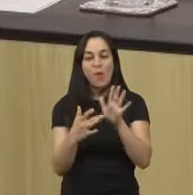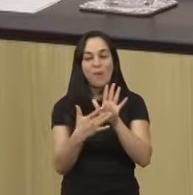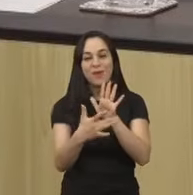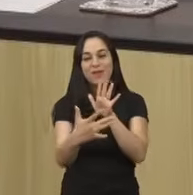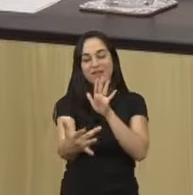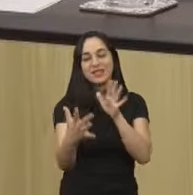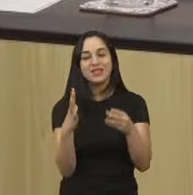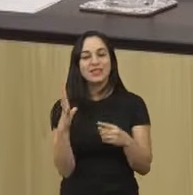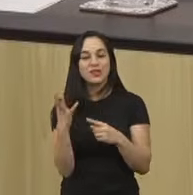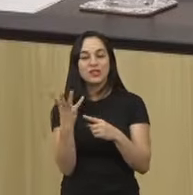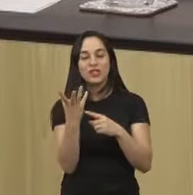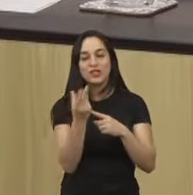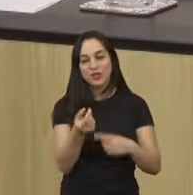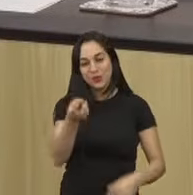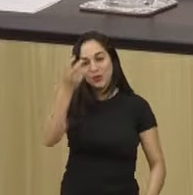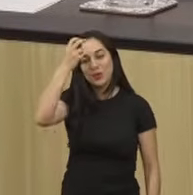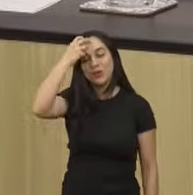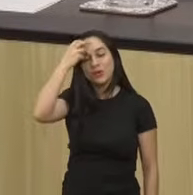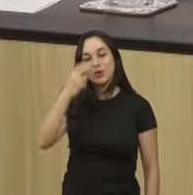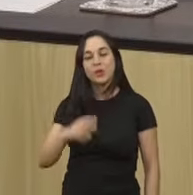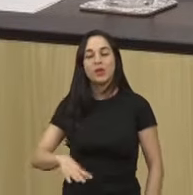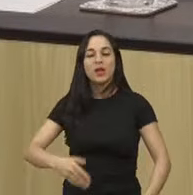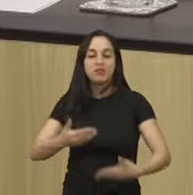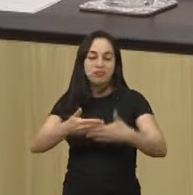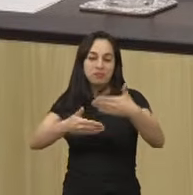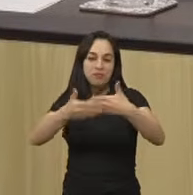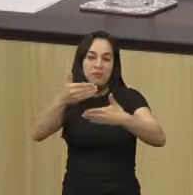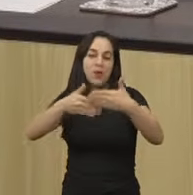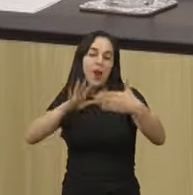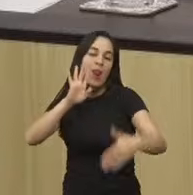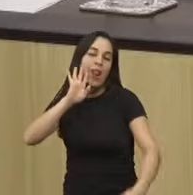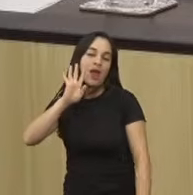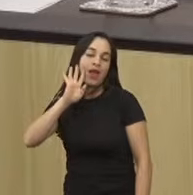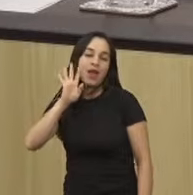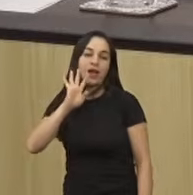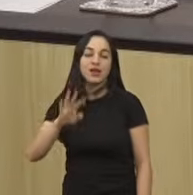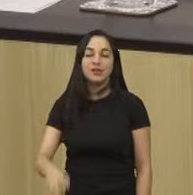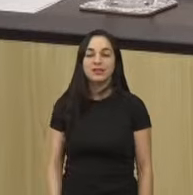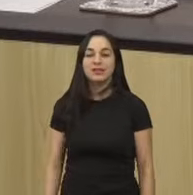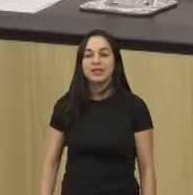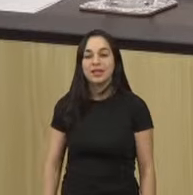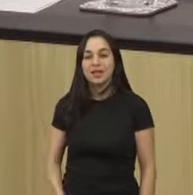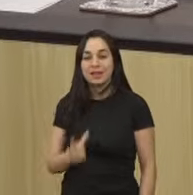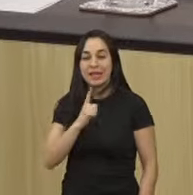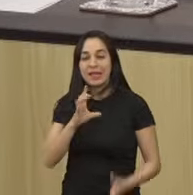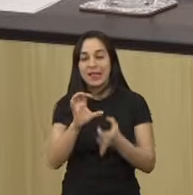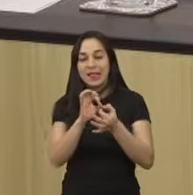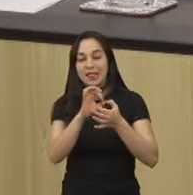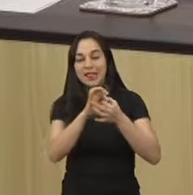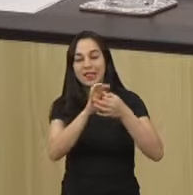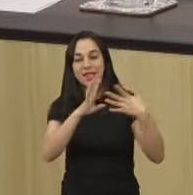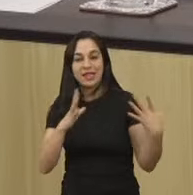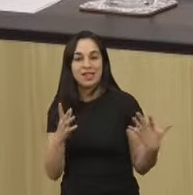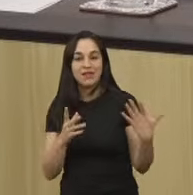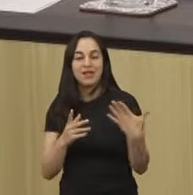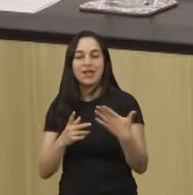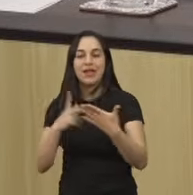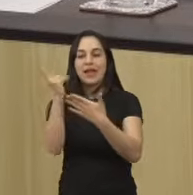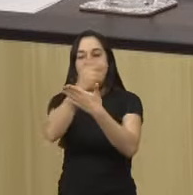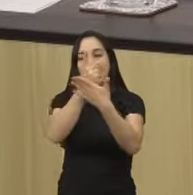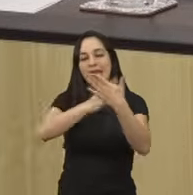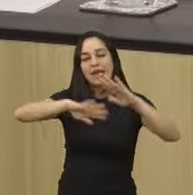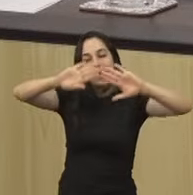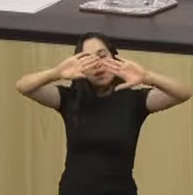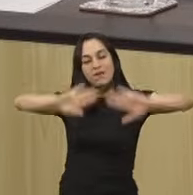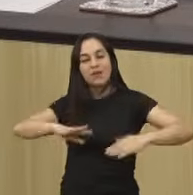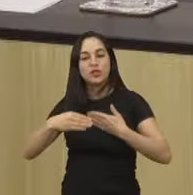cultural na ação denominada Muro Legal. Fixa permissões para pintura de grafite e muralismo, cria o